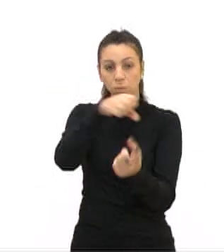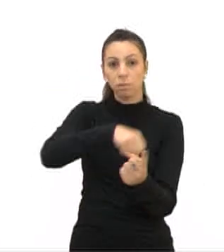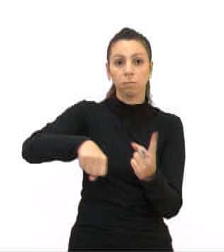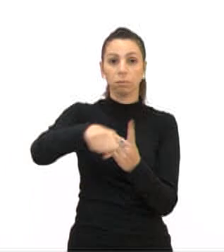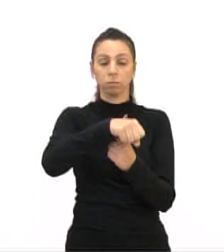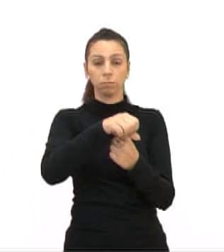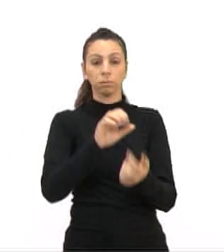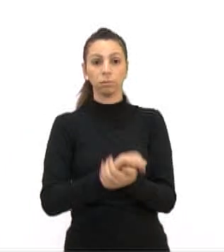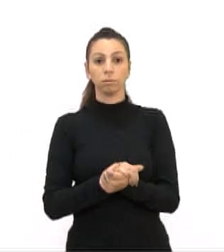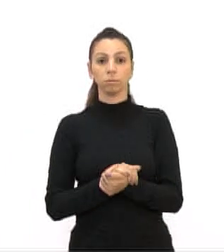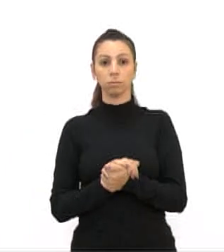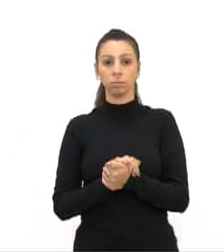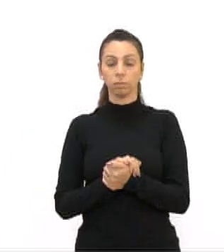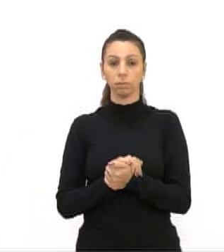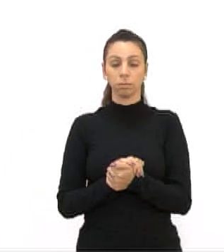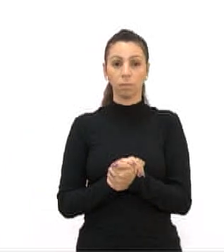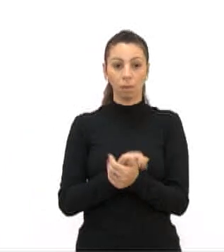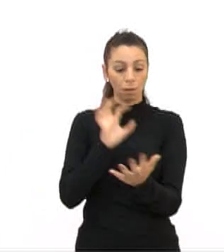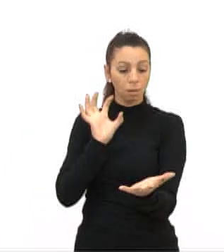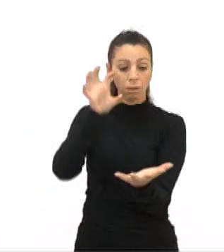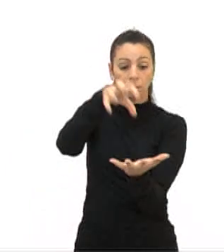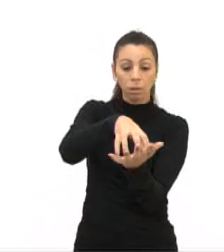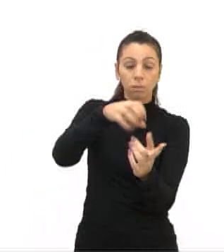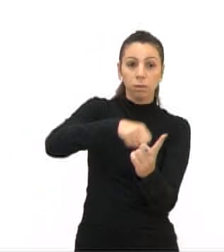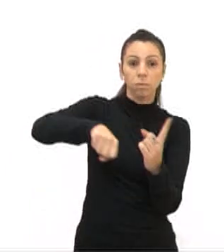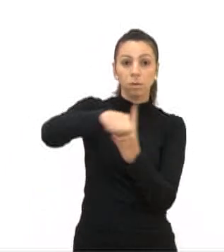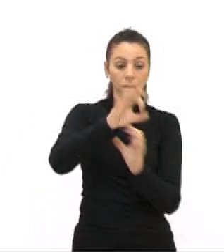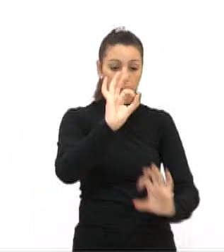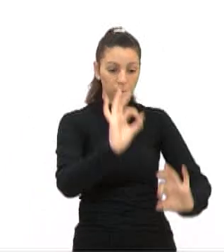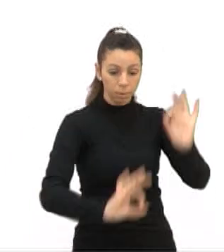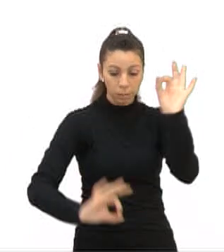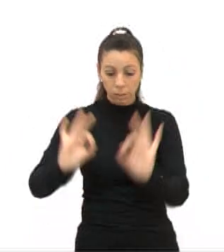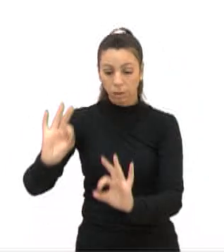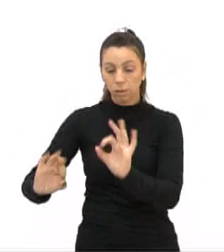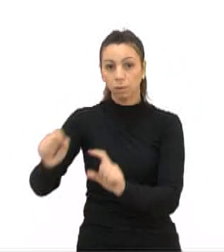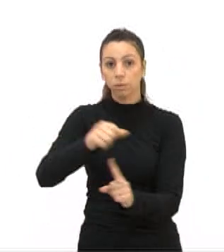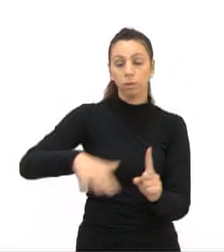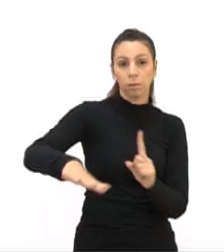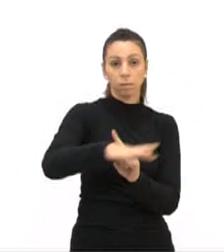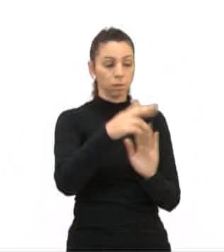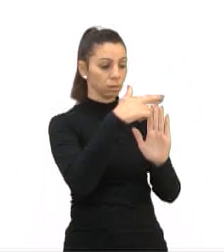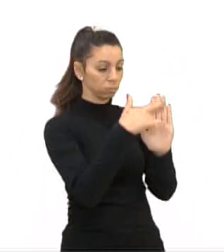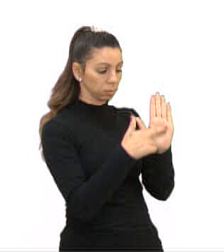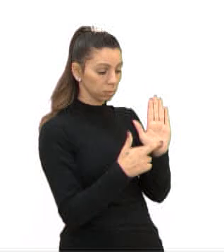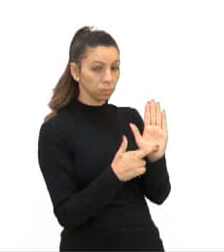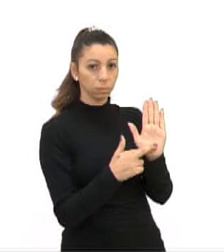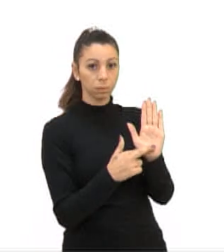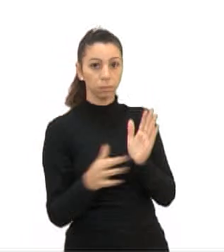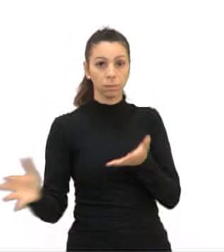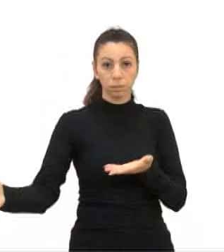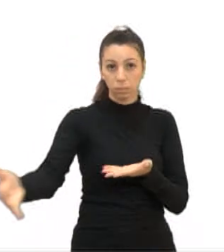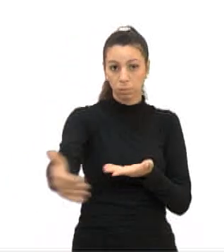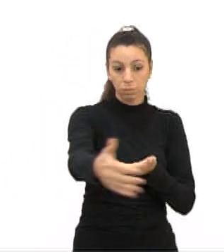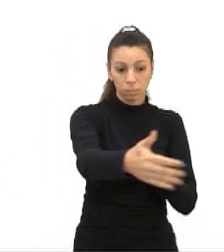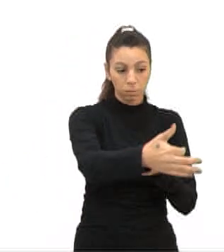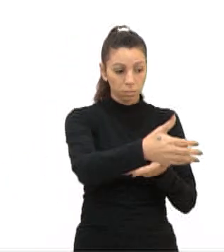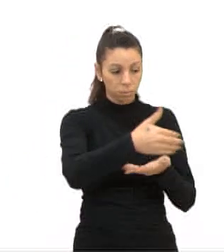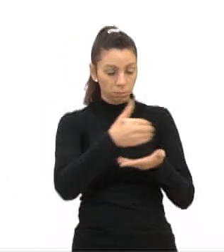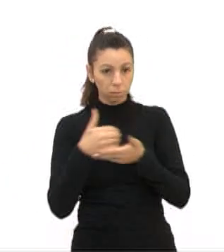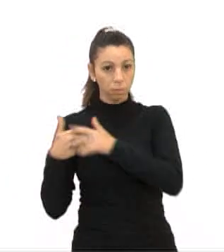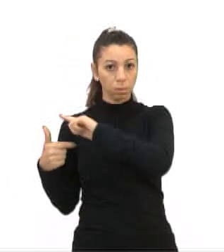social é um mecanismo de organização da sociedade. É o conjunto de regras e procedimentos